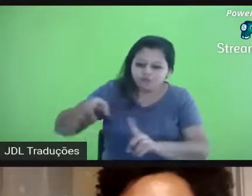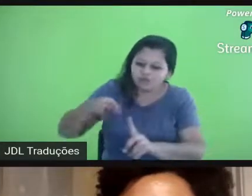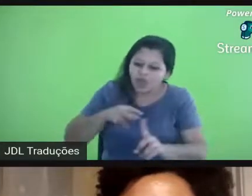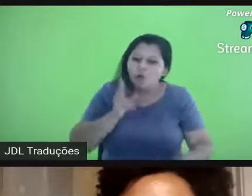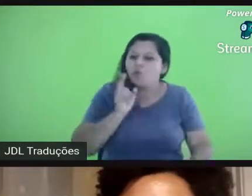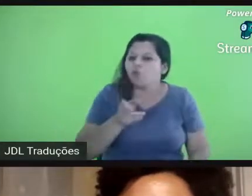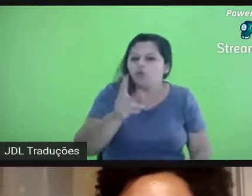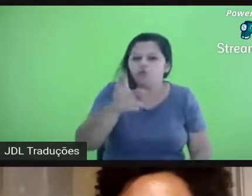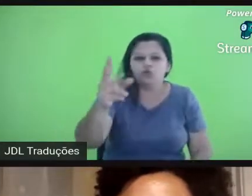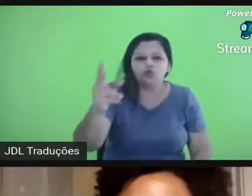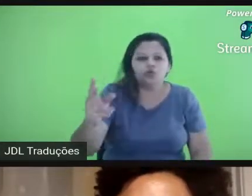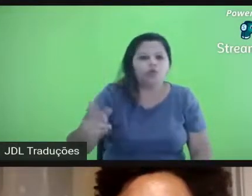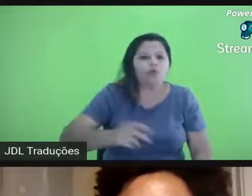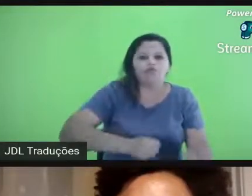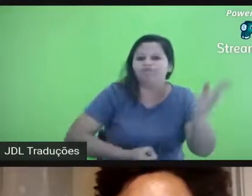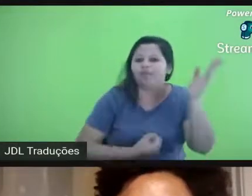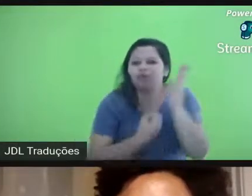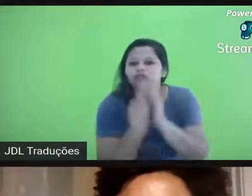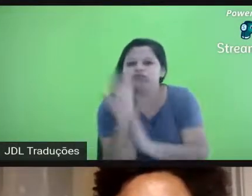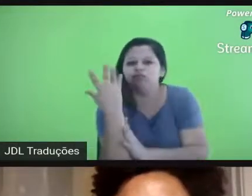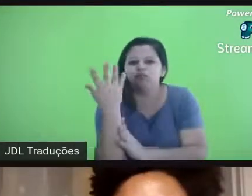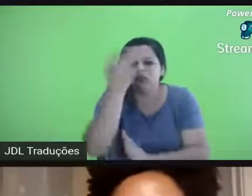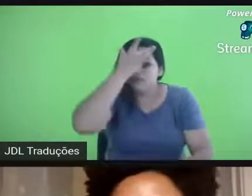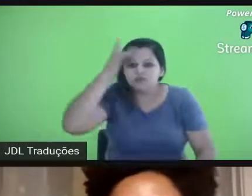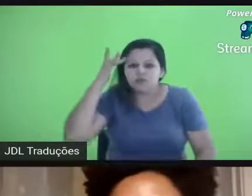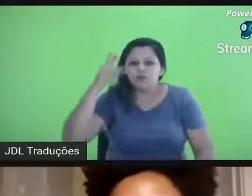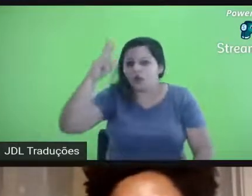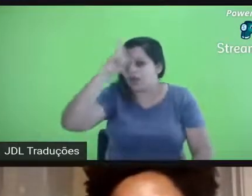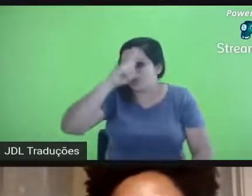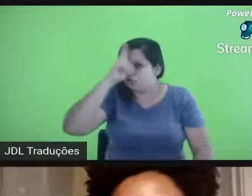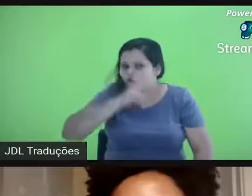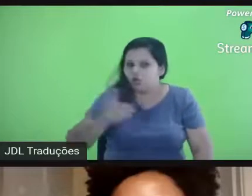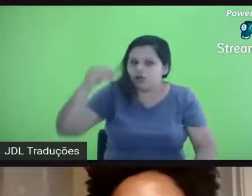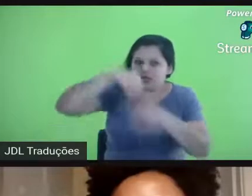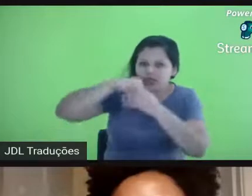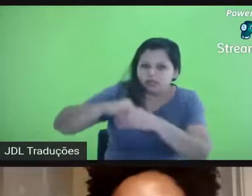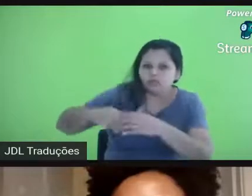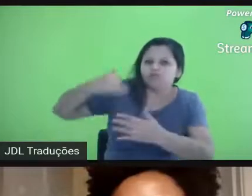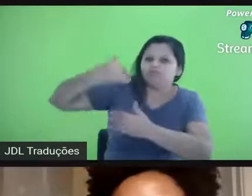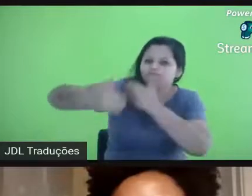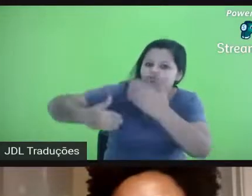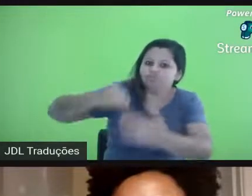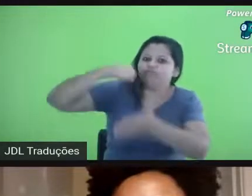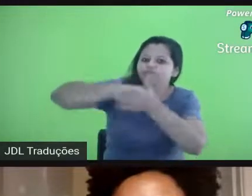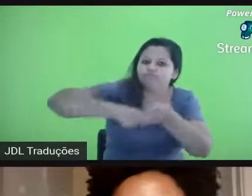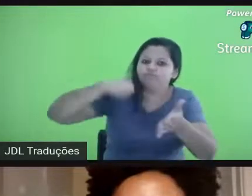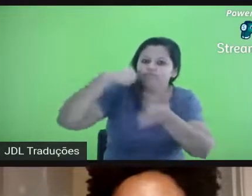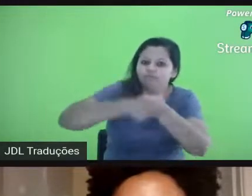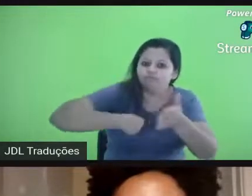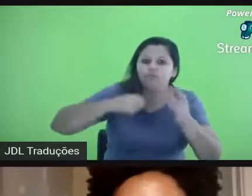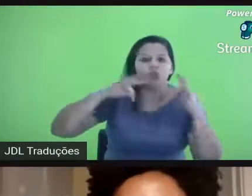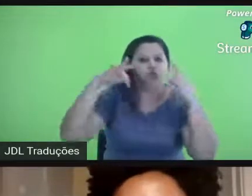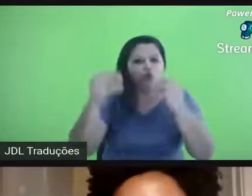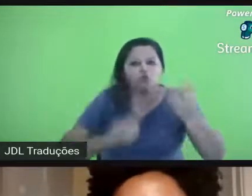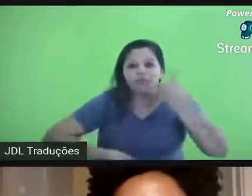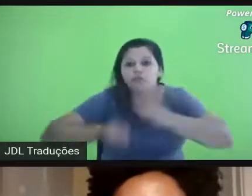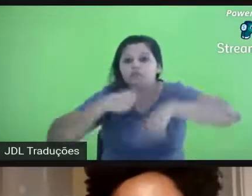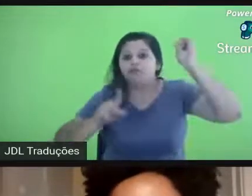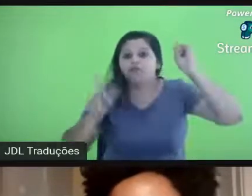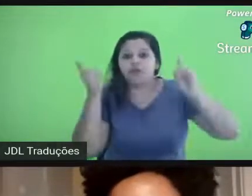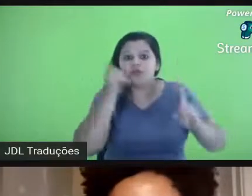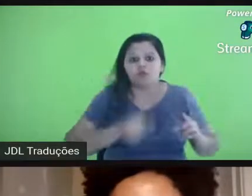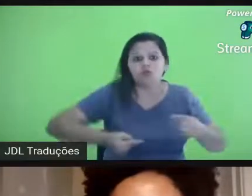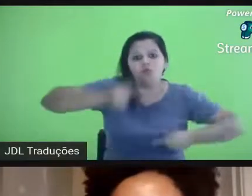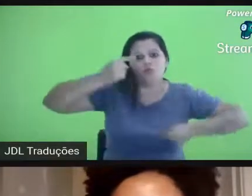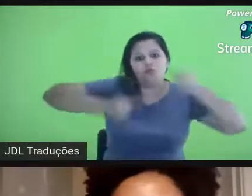outros atores e atrizes, né, dessa história aí que construíram todos os avanços que a gente tem hoje enquanto política